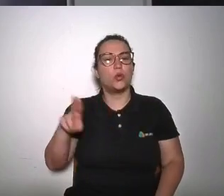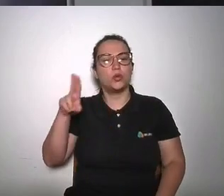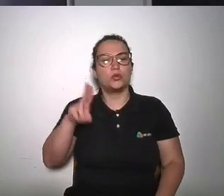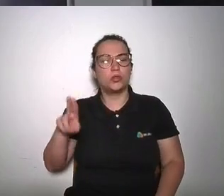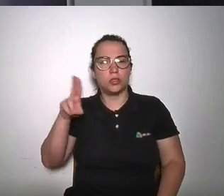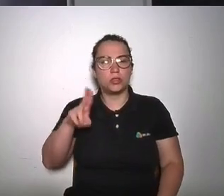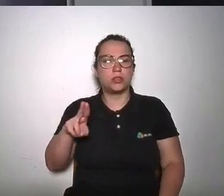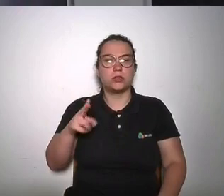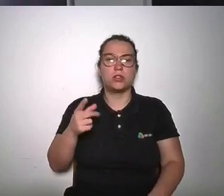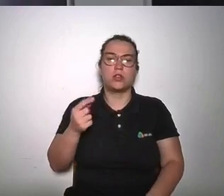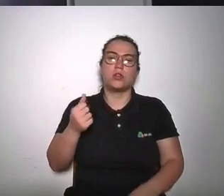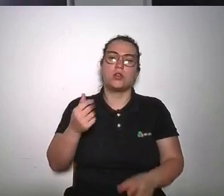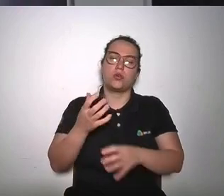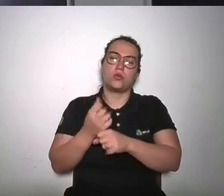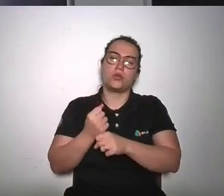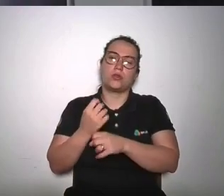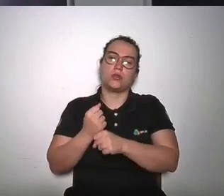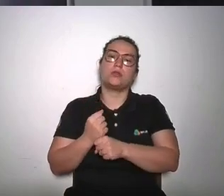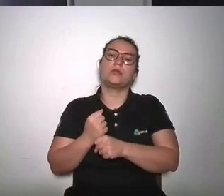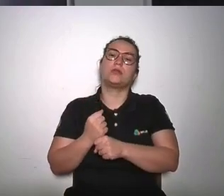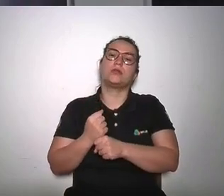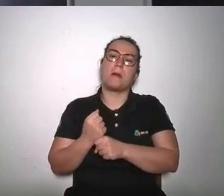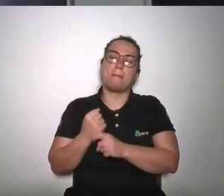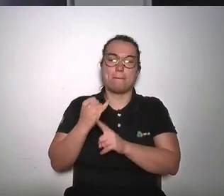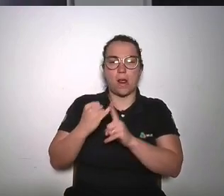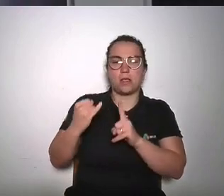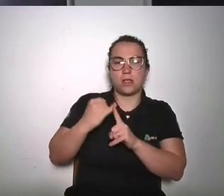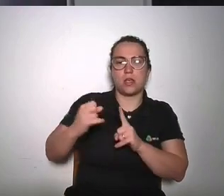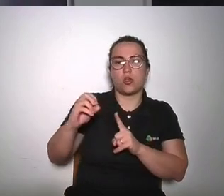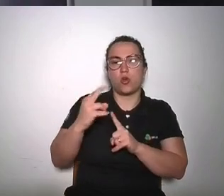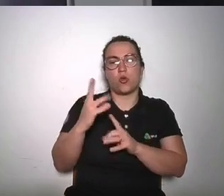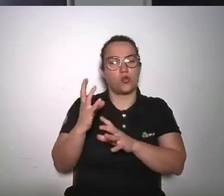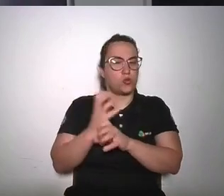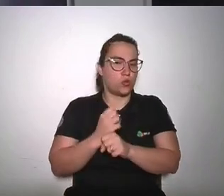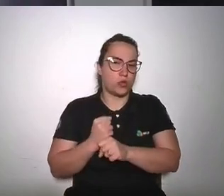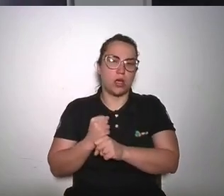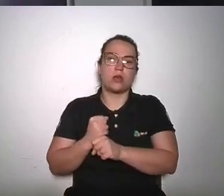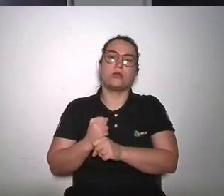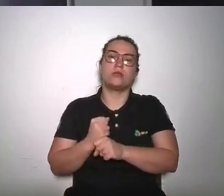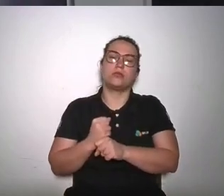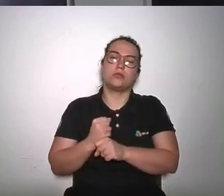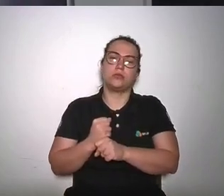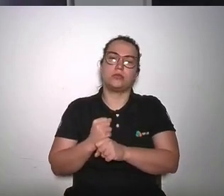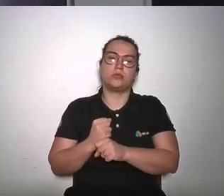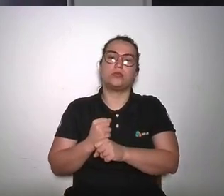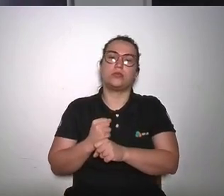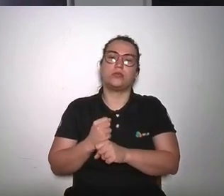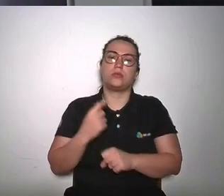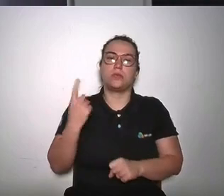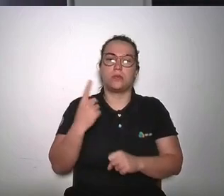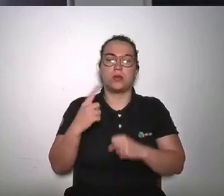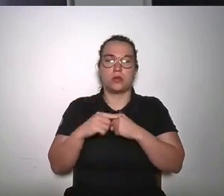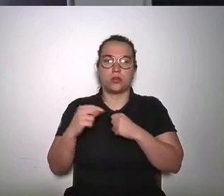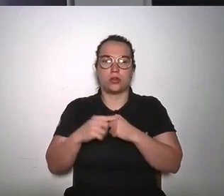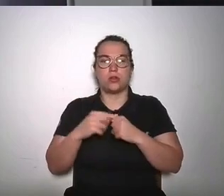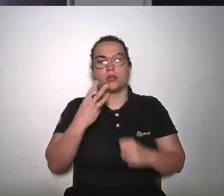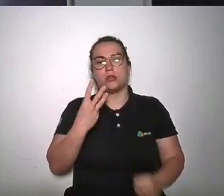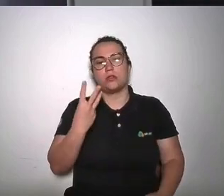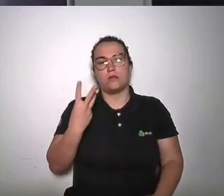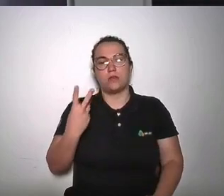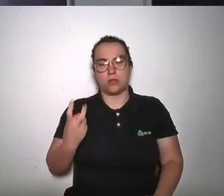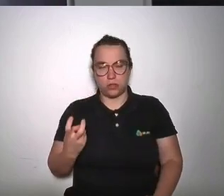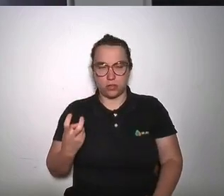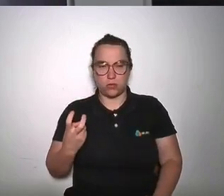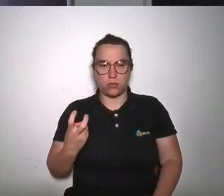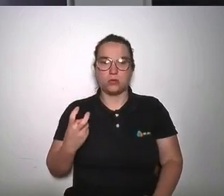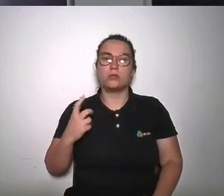os recursos provenientes de anulação parcial ou total da dotação, conforme previsto no artigo 1º da Lei 4.320, que